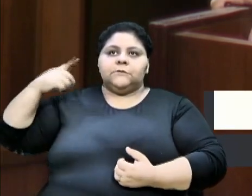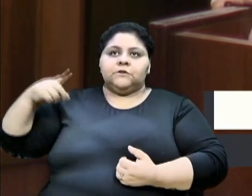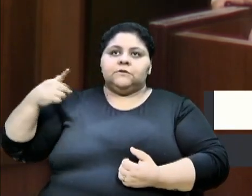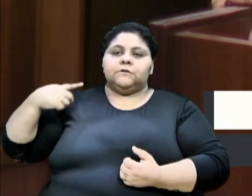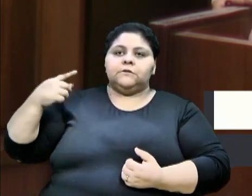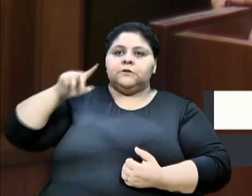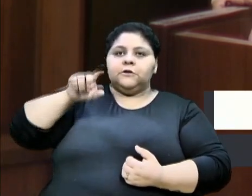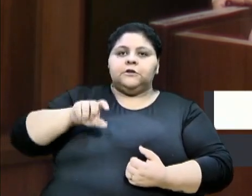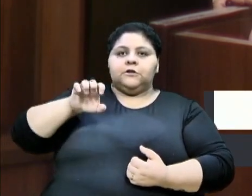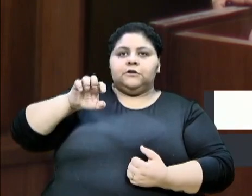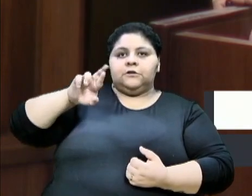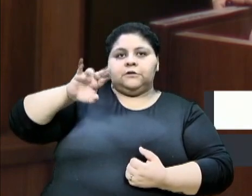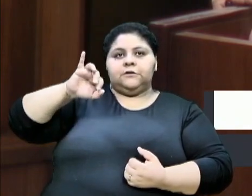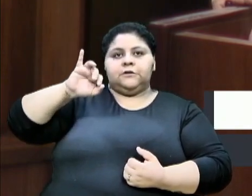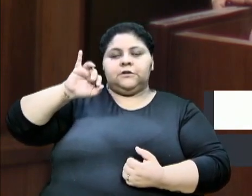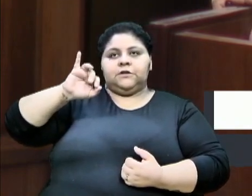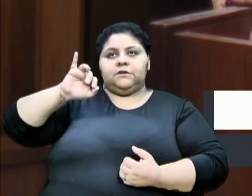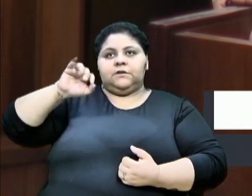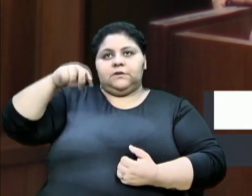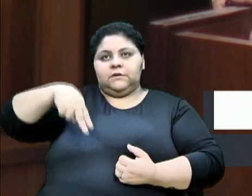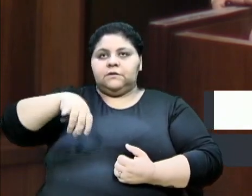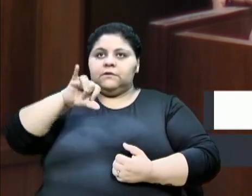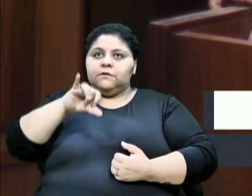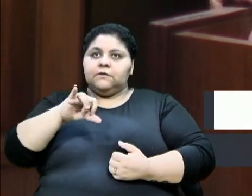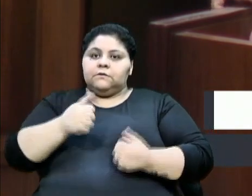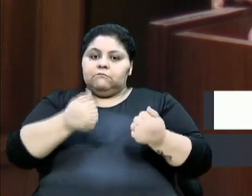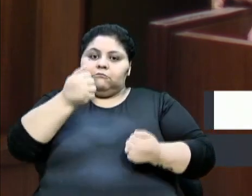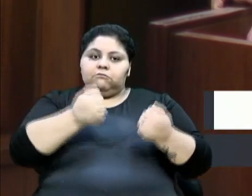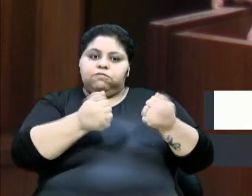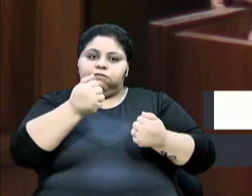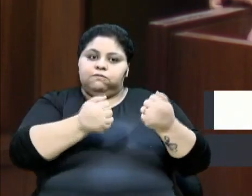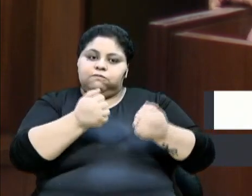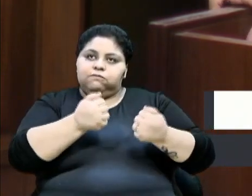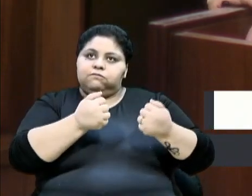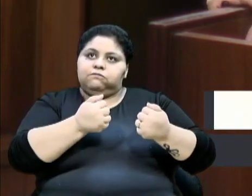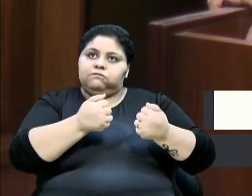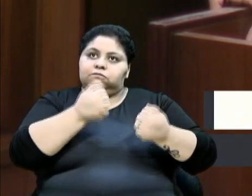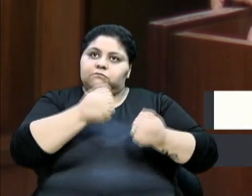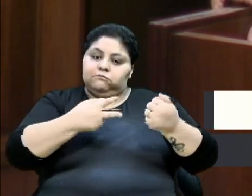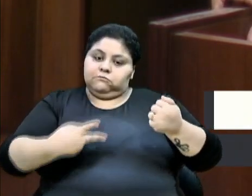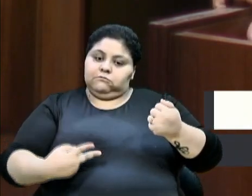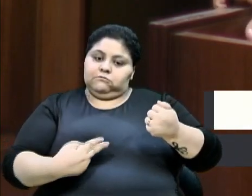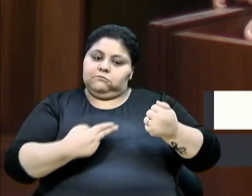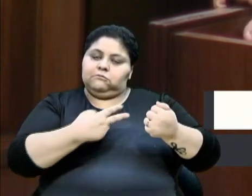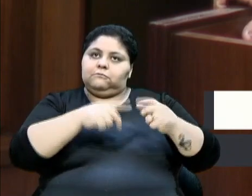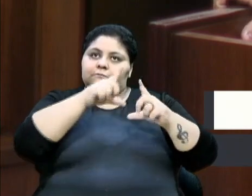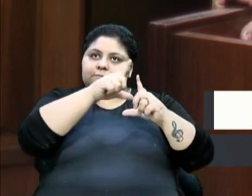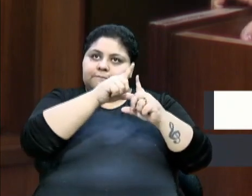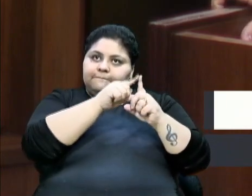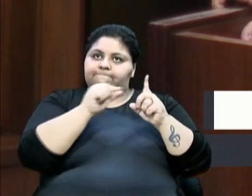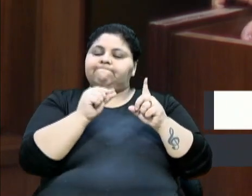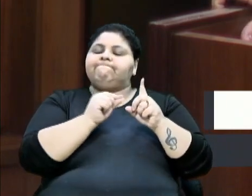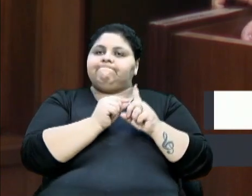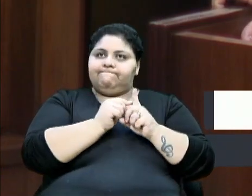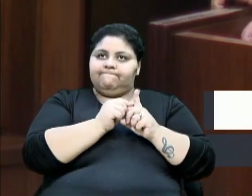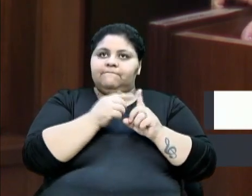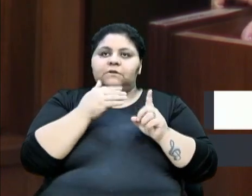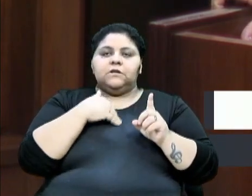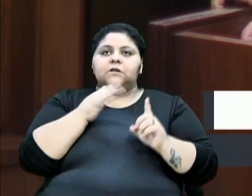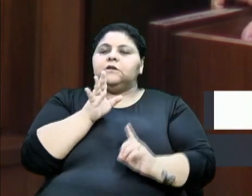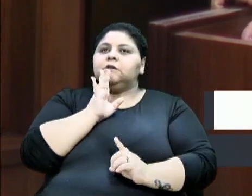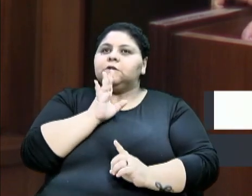fossem para as residências habitacionais. E o vereador Renato, secretário na época, dizia, não tem o que fazer, Rafael. O que eu fiz? Eu fiz uma denúncia